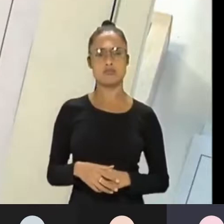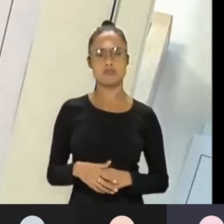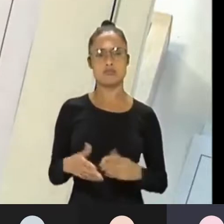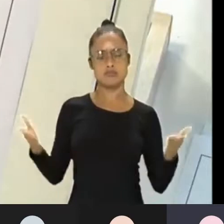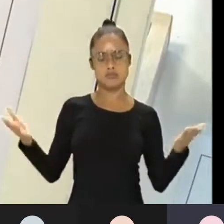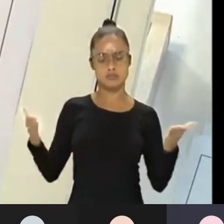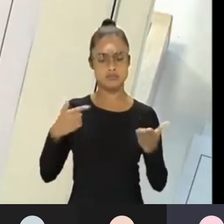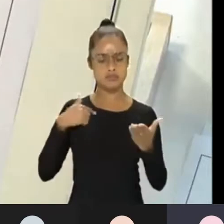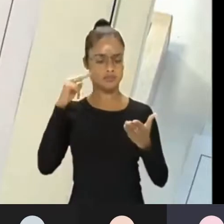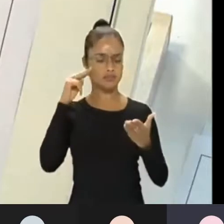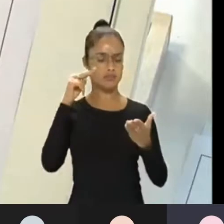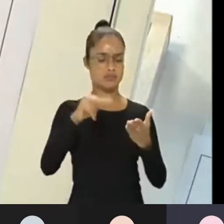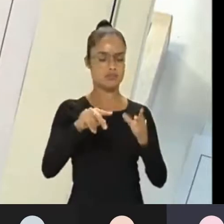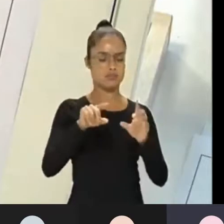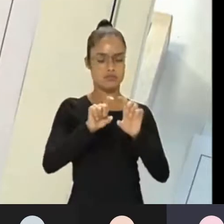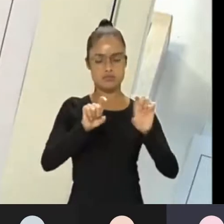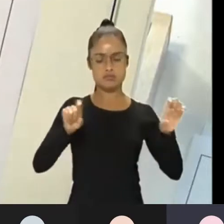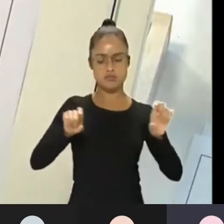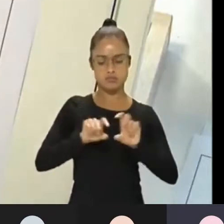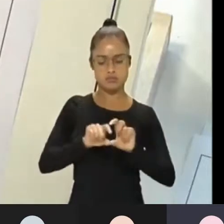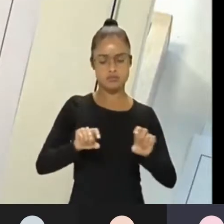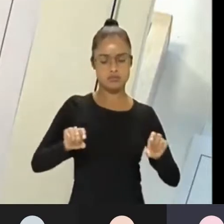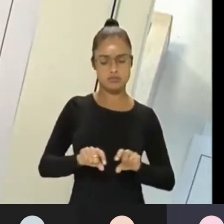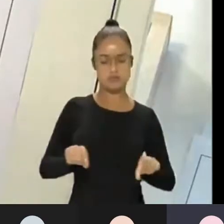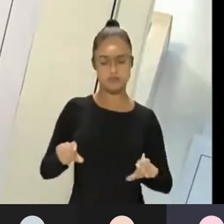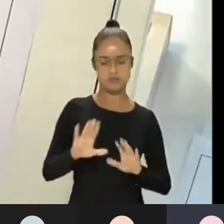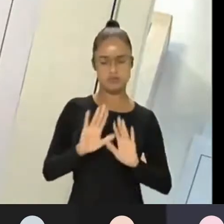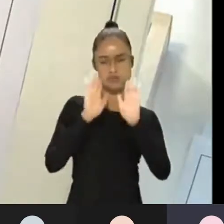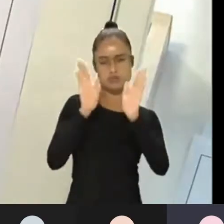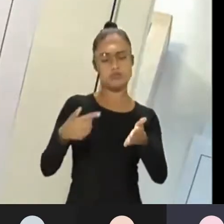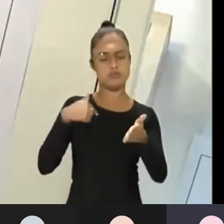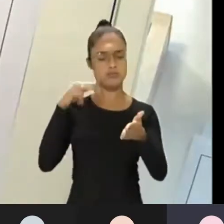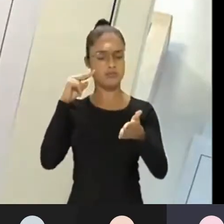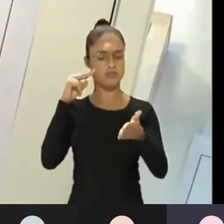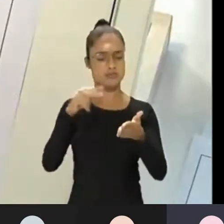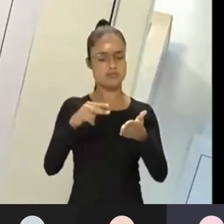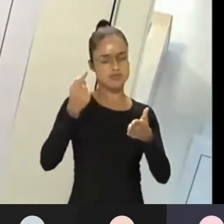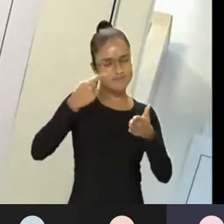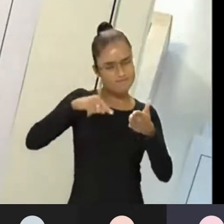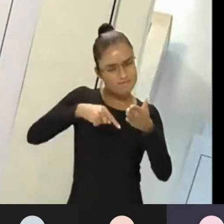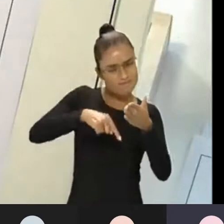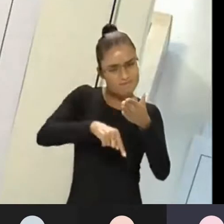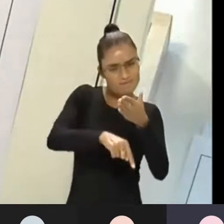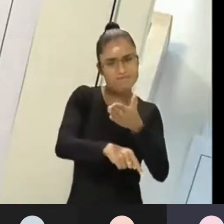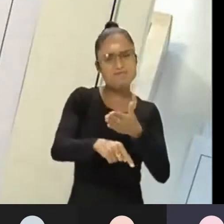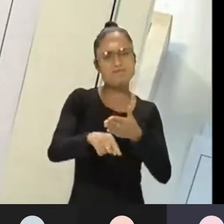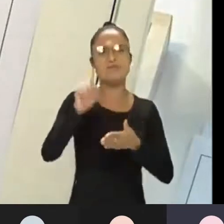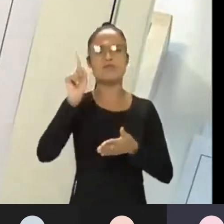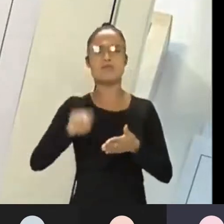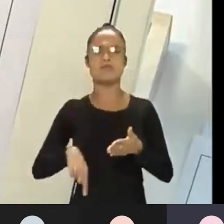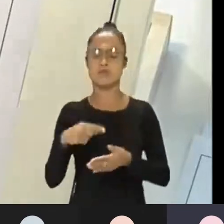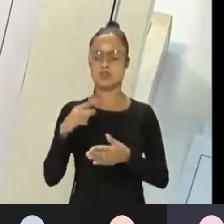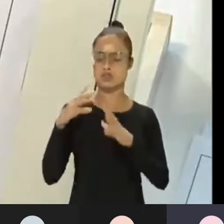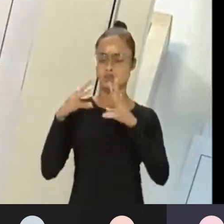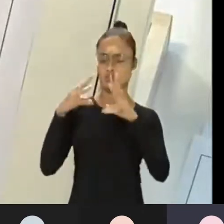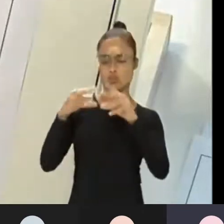Então, eu medi todas as profundidades. Agora, eu pego o esquadro e todas as medidas que forem verticais,